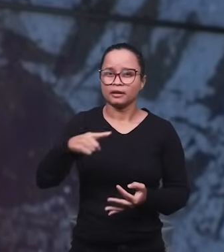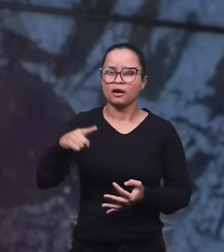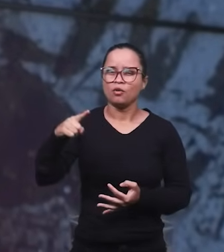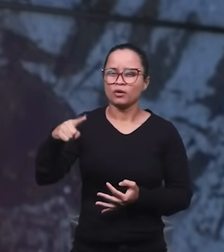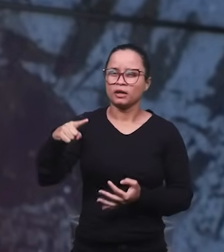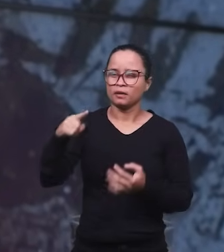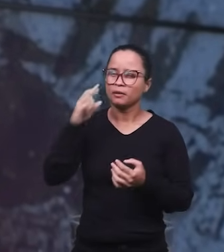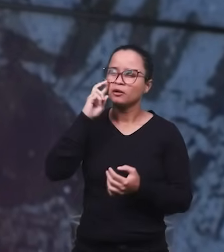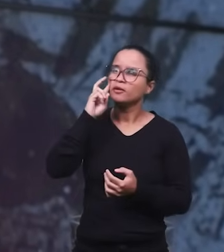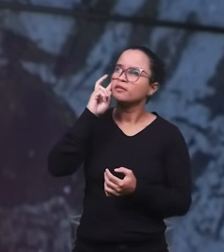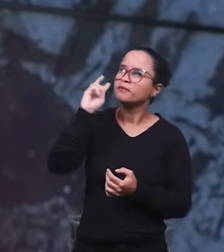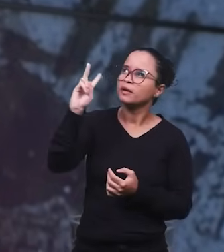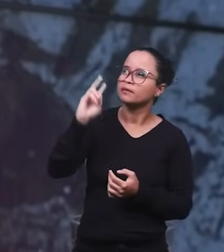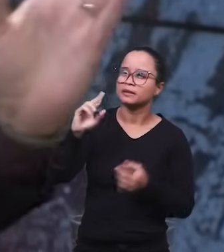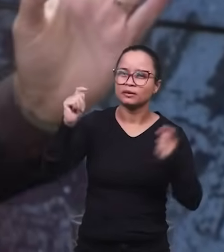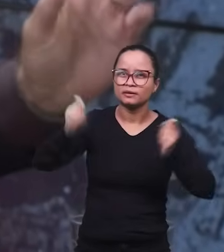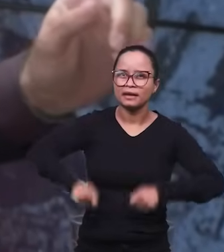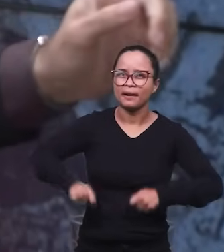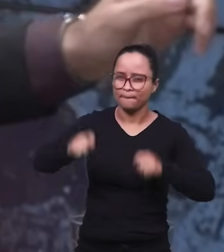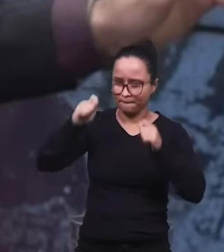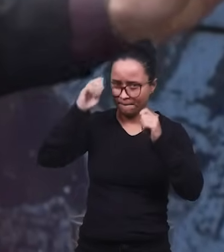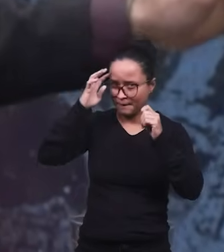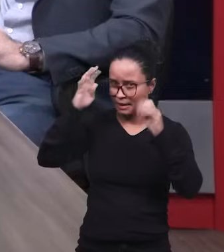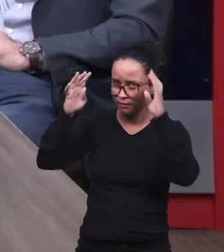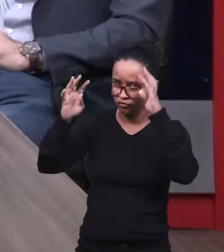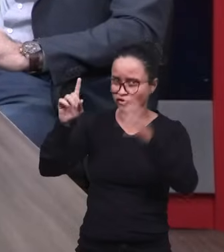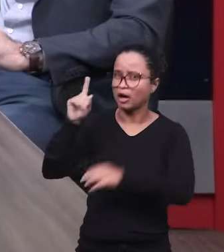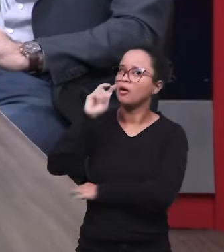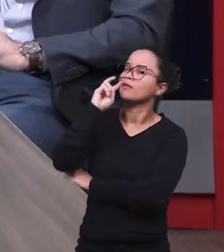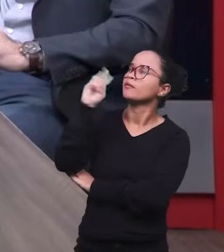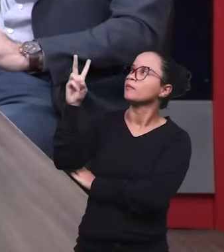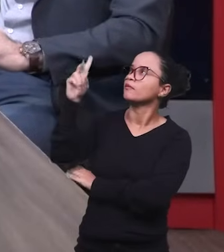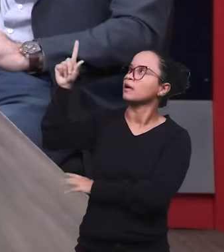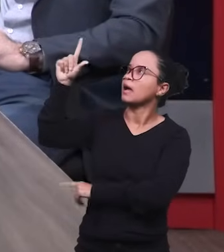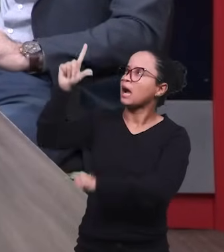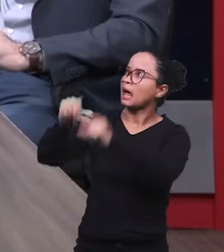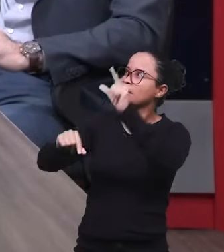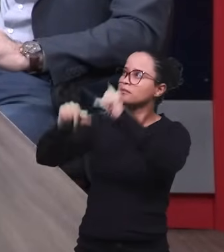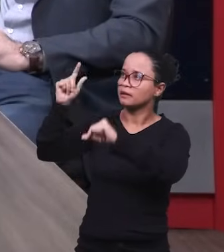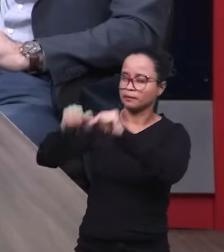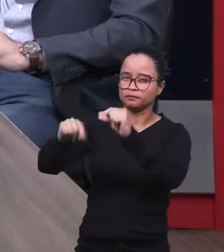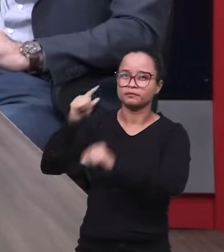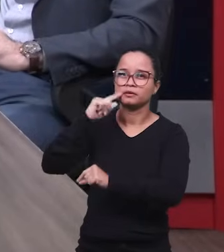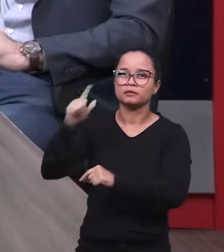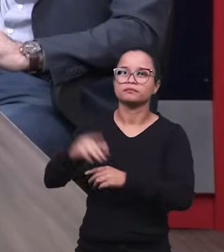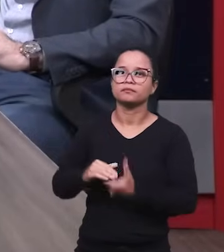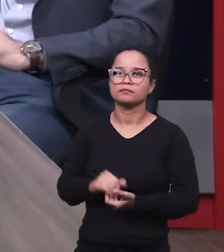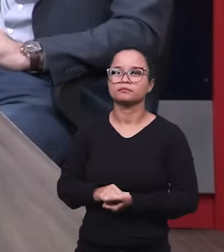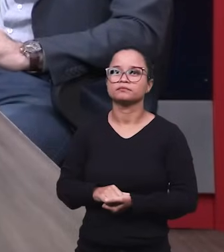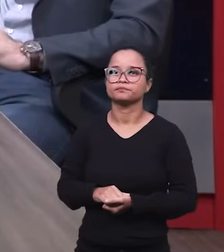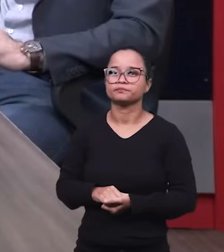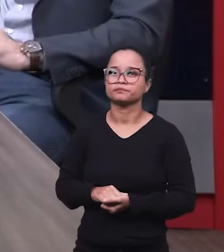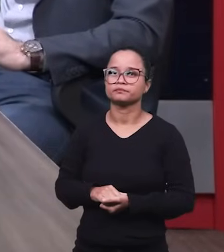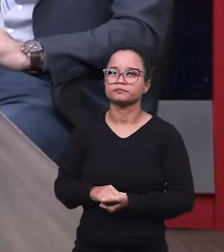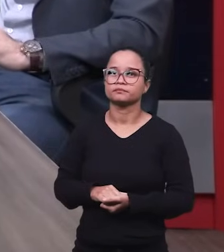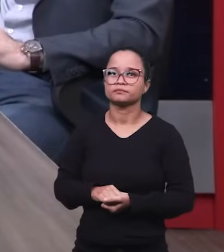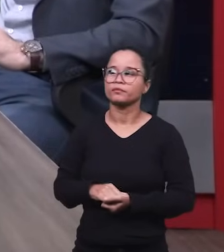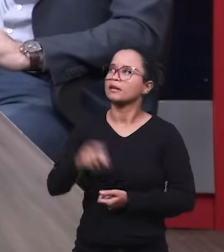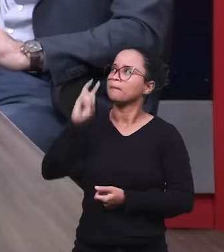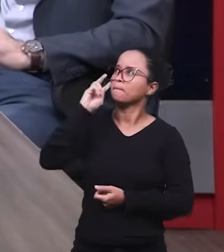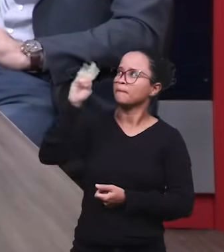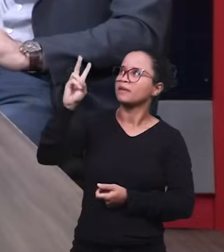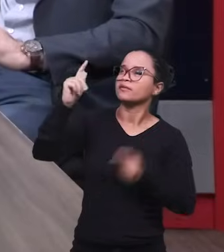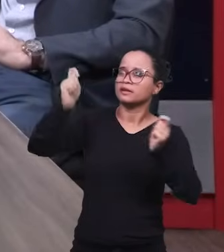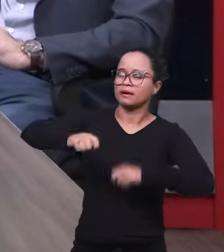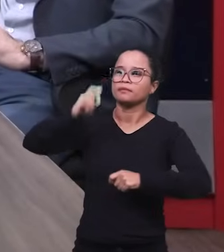olhos. Então, podemos imaginar que essa estrela, ela está localizada, ali está assim, localização